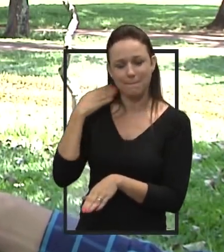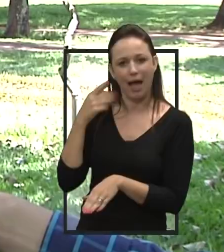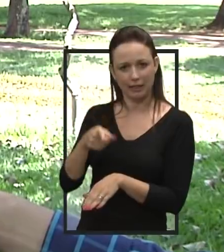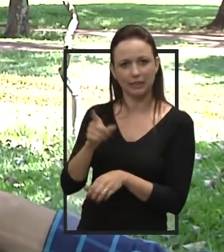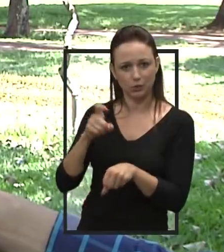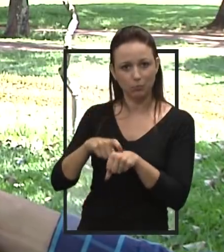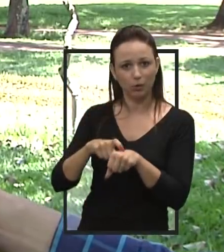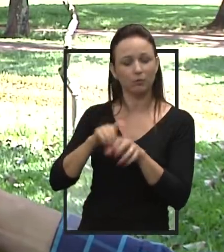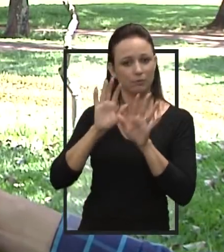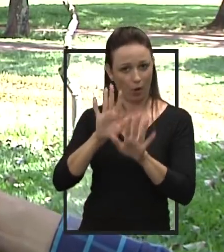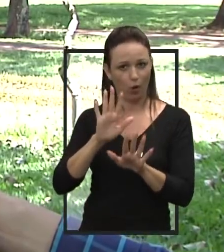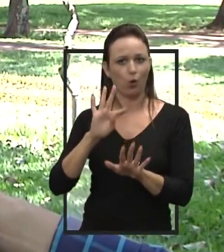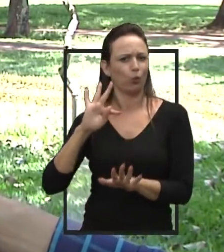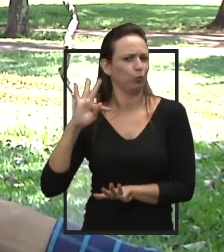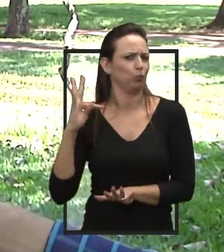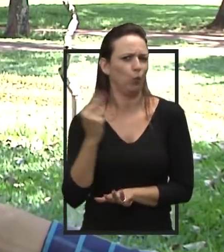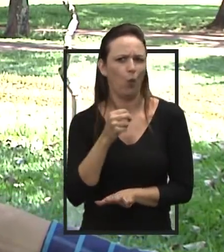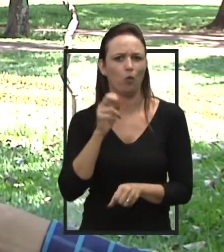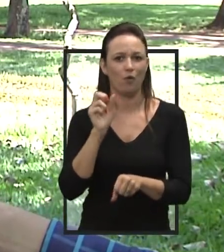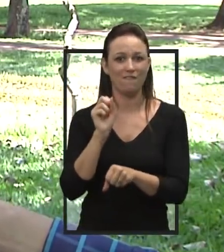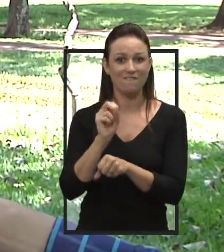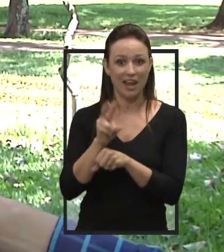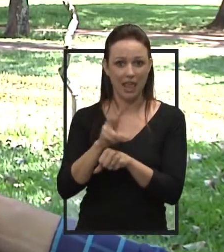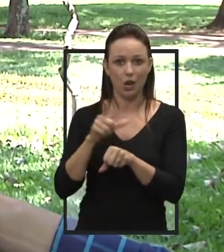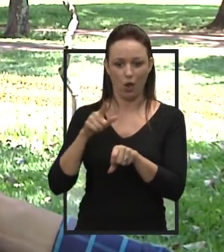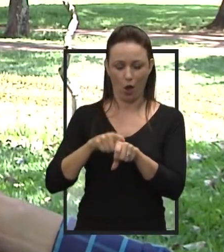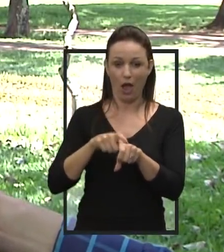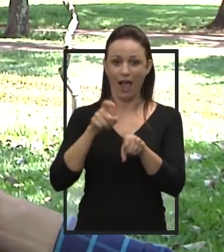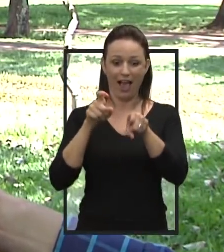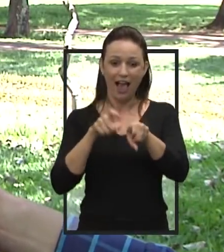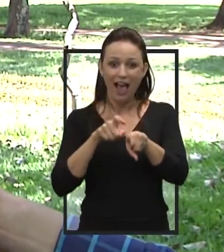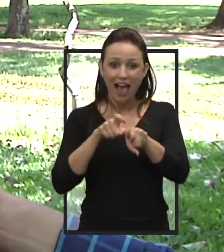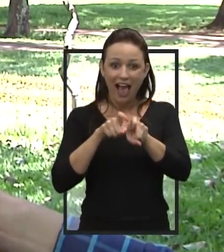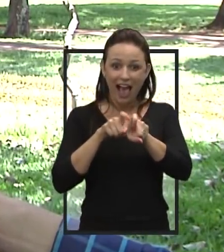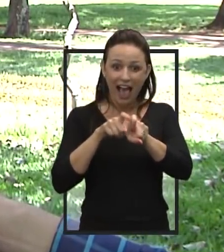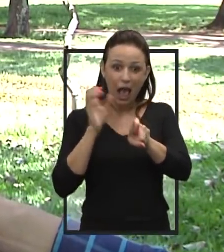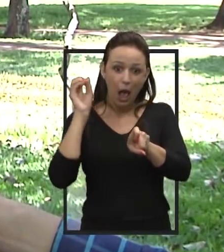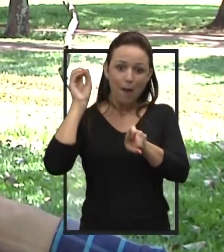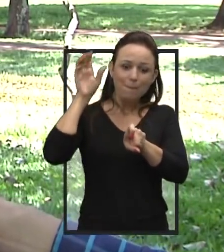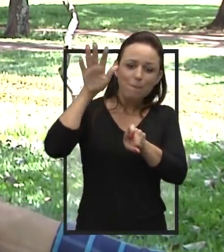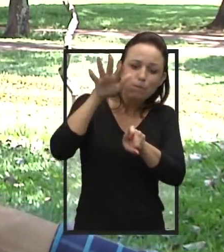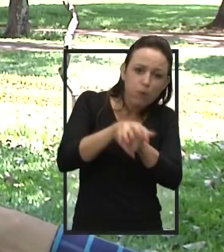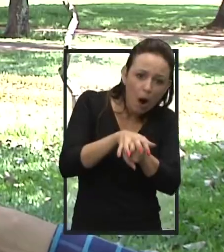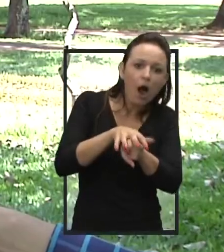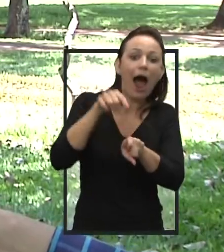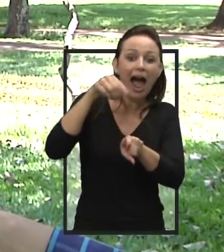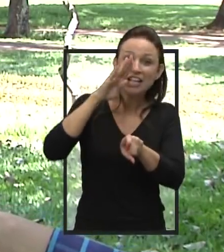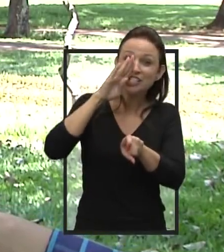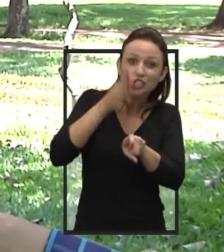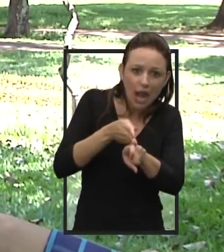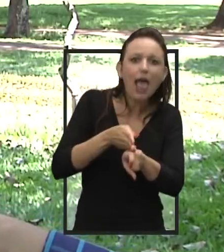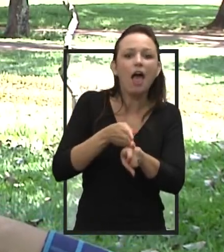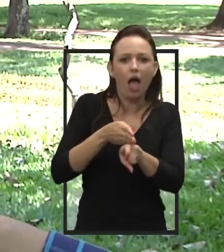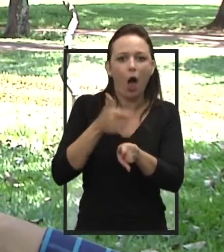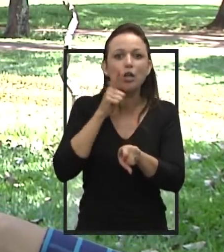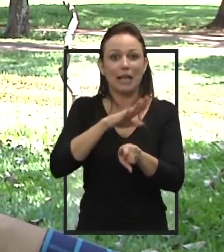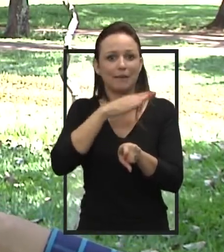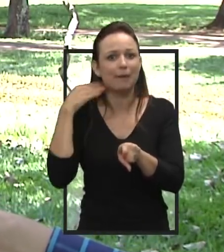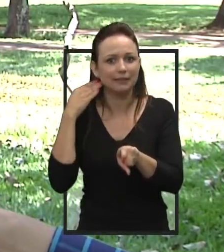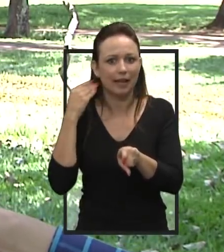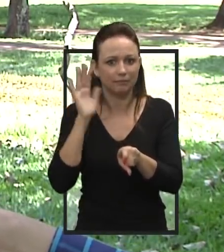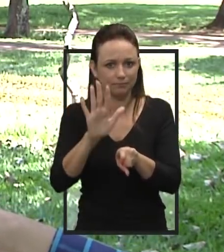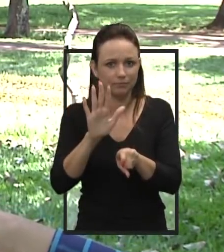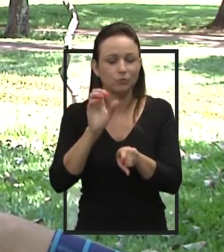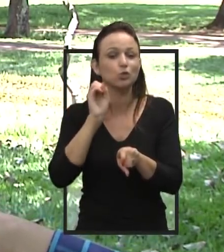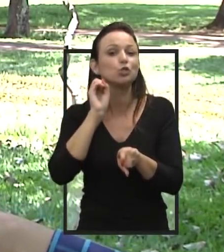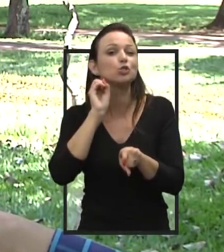Ora, todo veneno que cair em cima do escorpião, que atingir o escorpião diretamente, vai matar o escorpião. Só